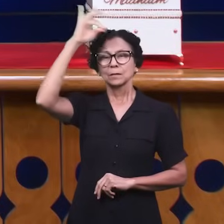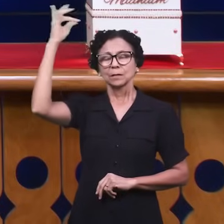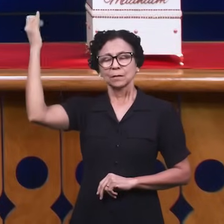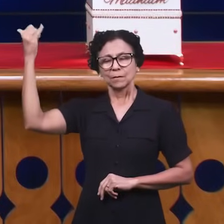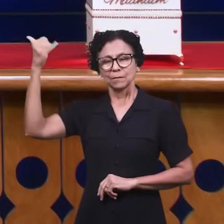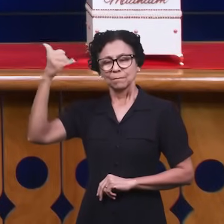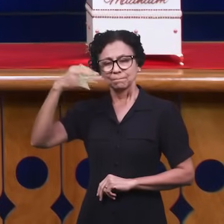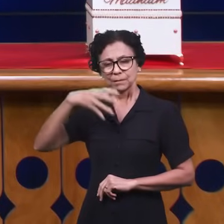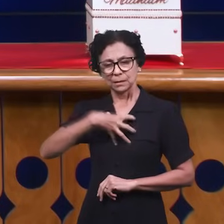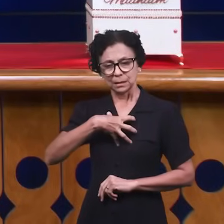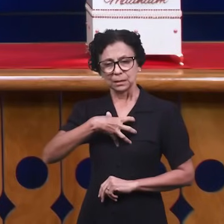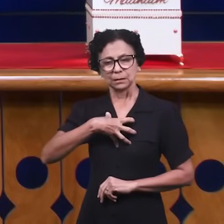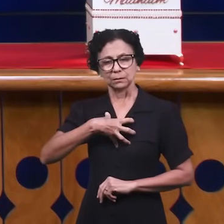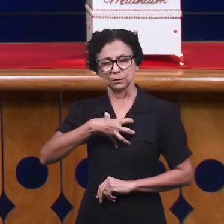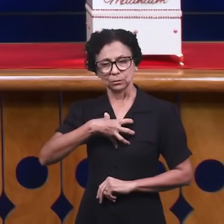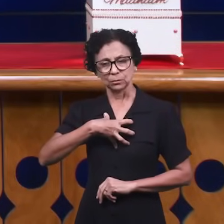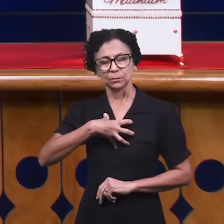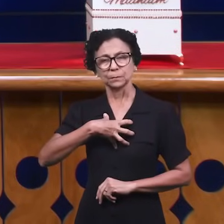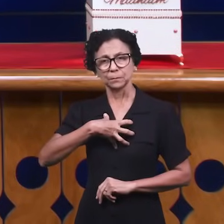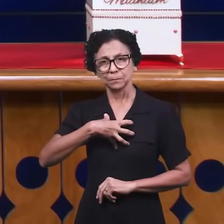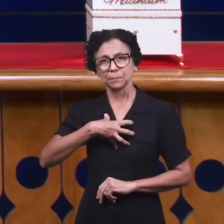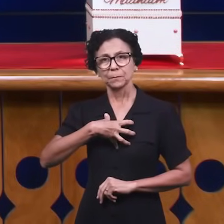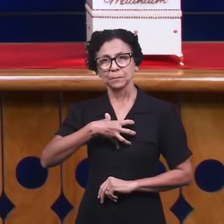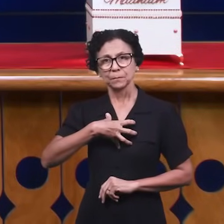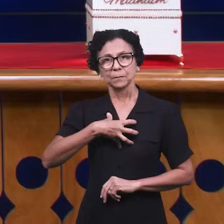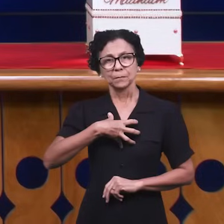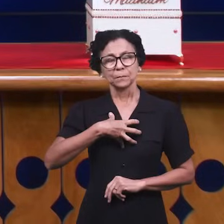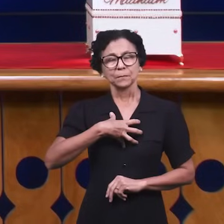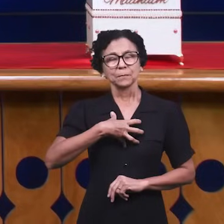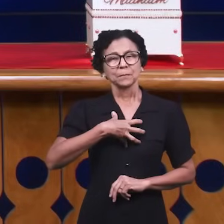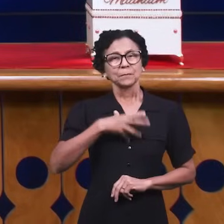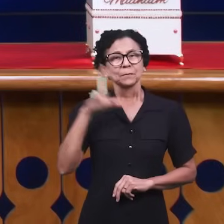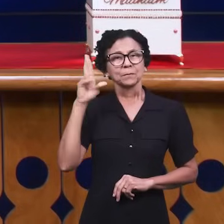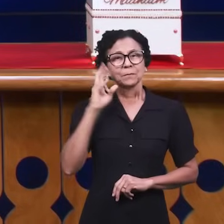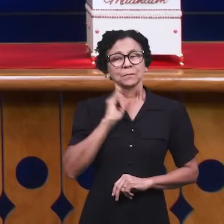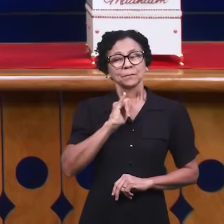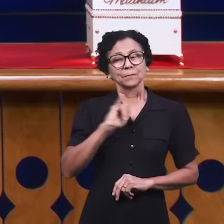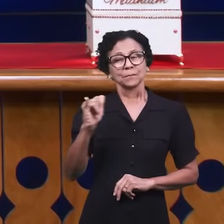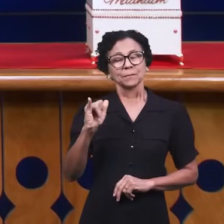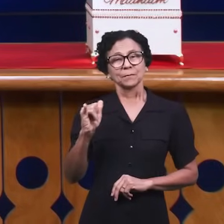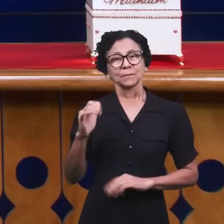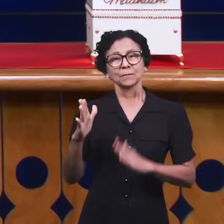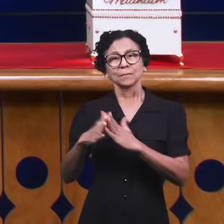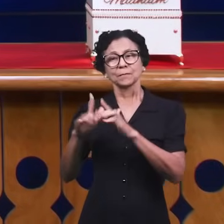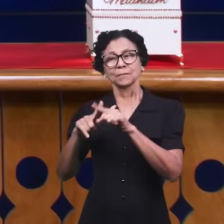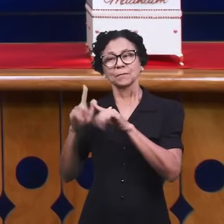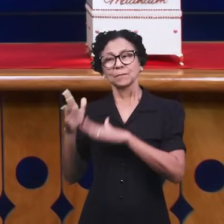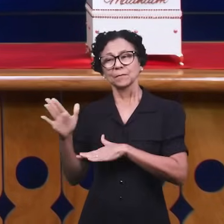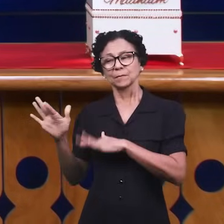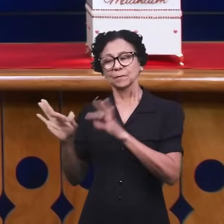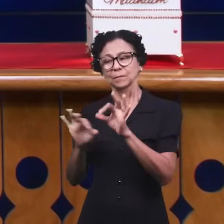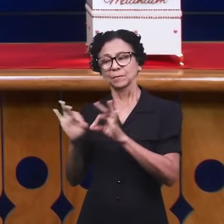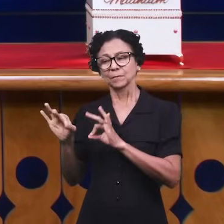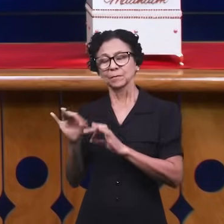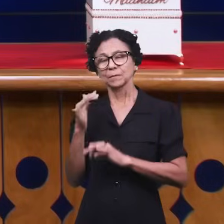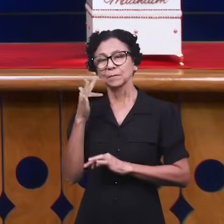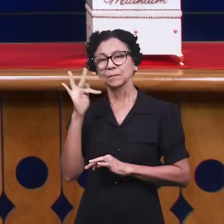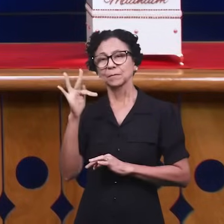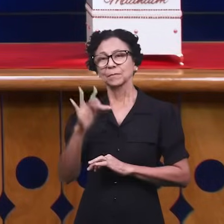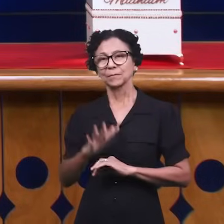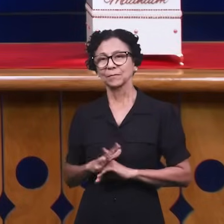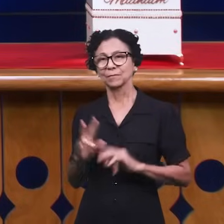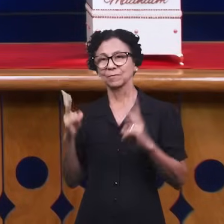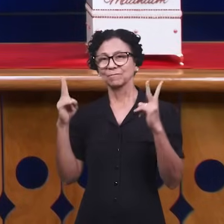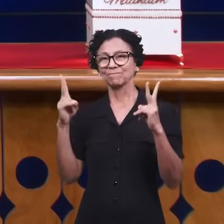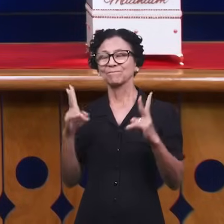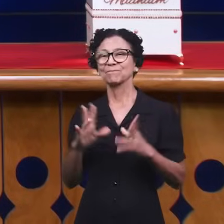E o Senhor tem falado para a igreja nesse momento: prepara-te, porque breve será a